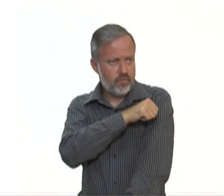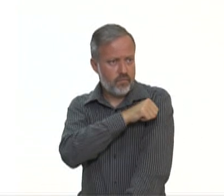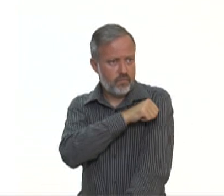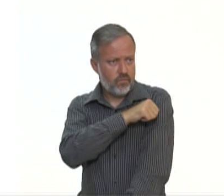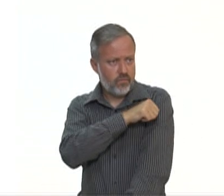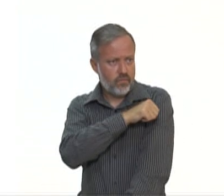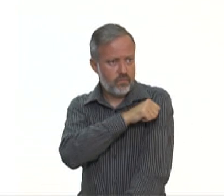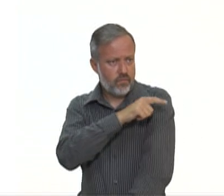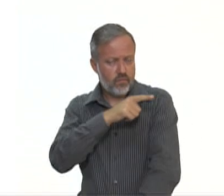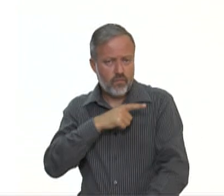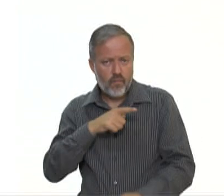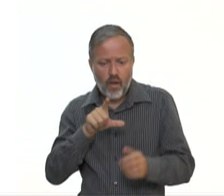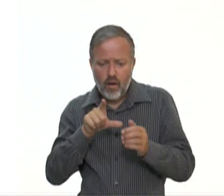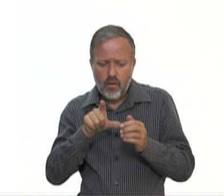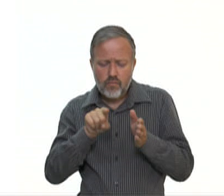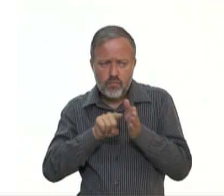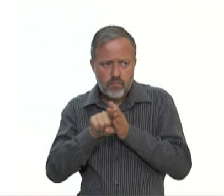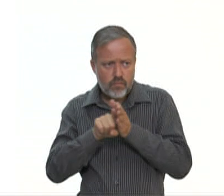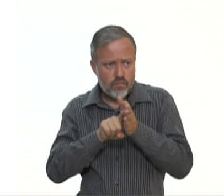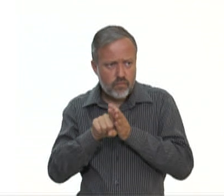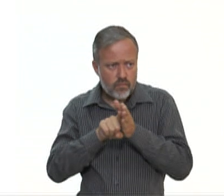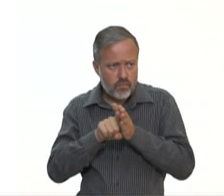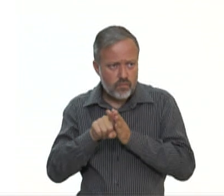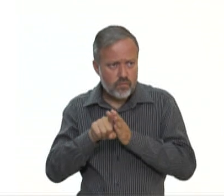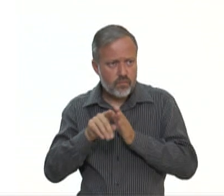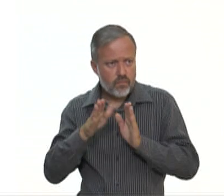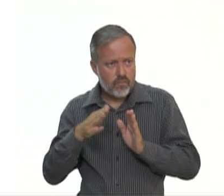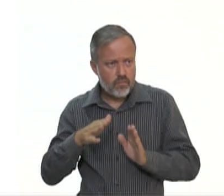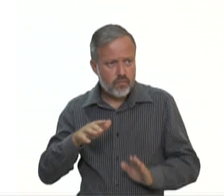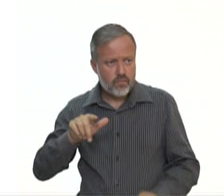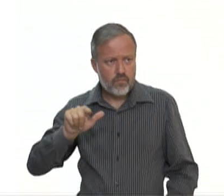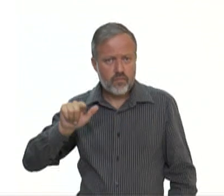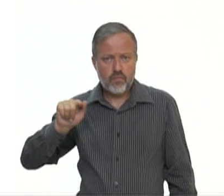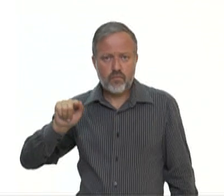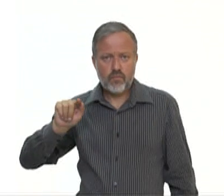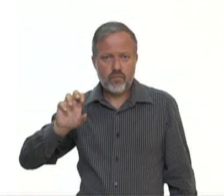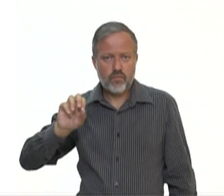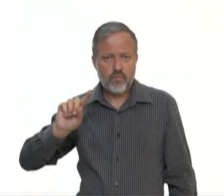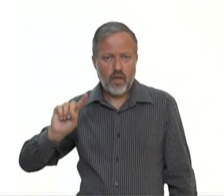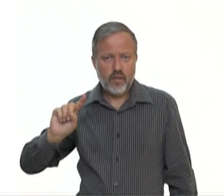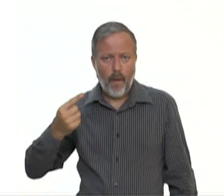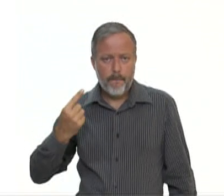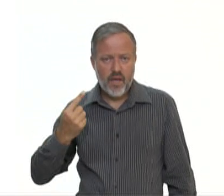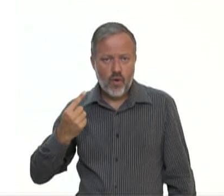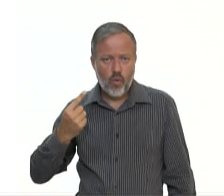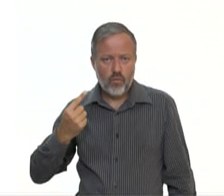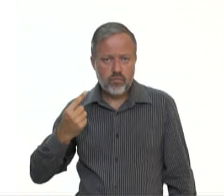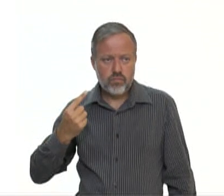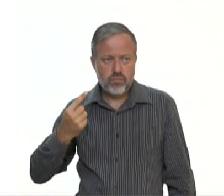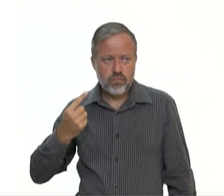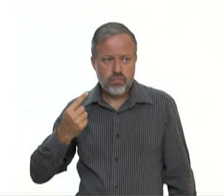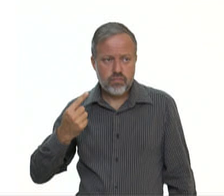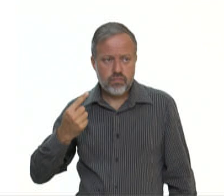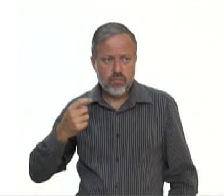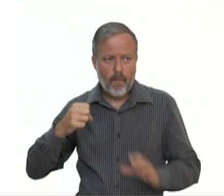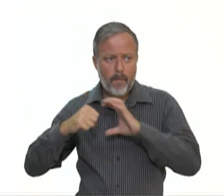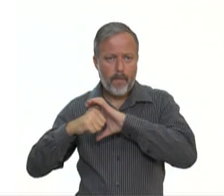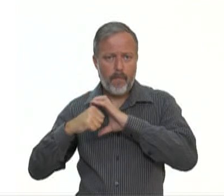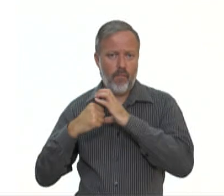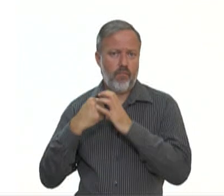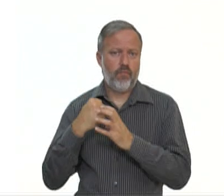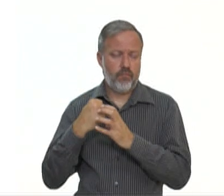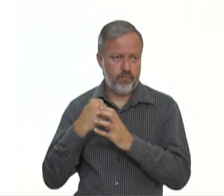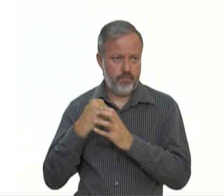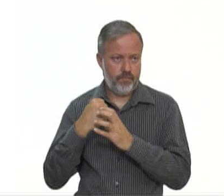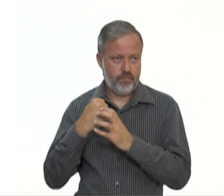de sus colegios, hay 70.000 positivos. Então, nesse parágrafo a gente tem o